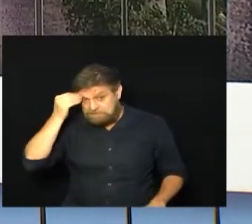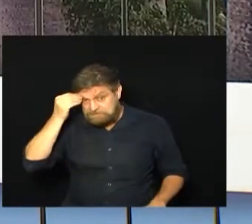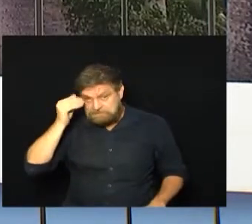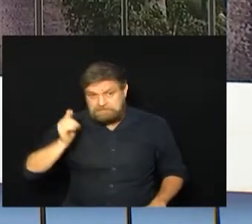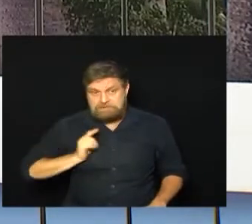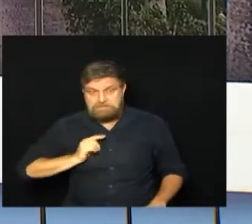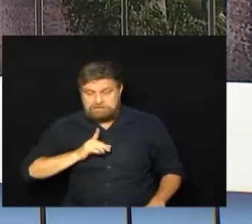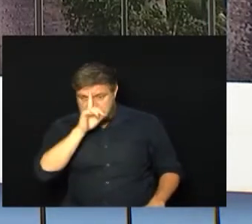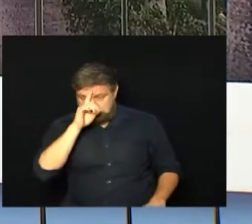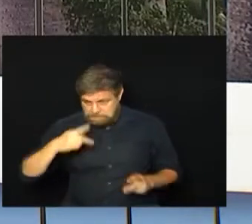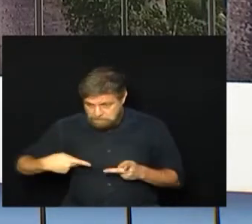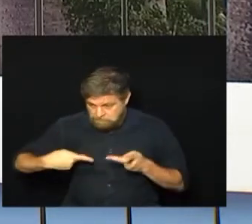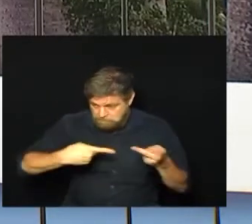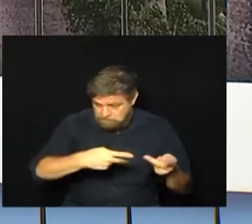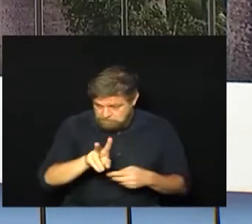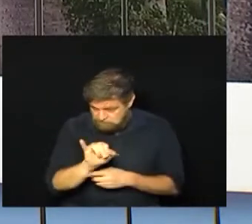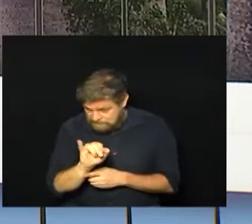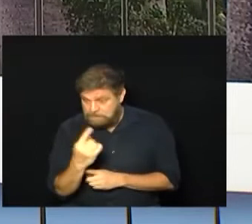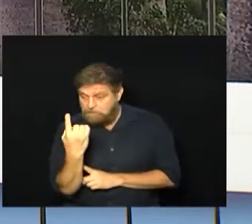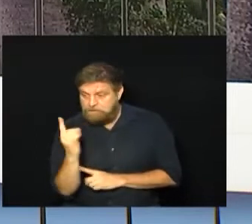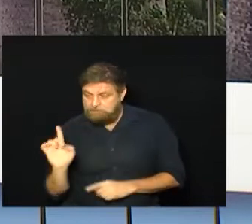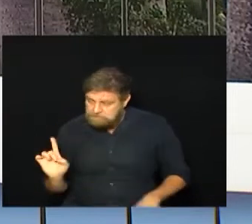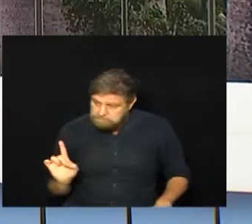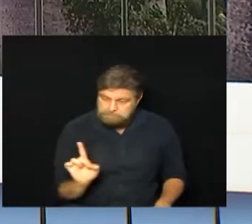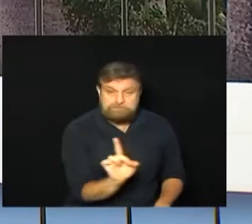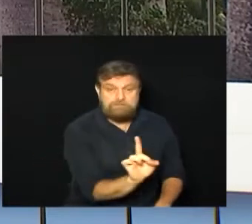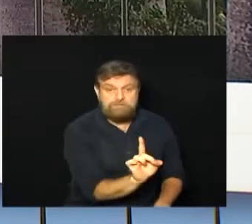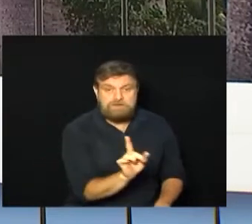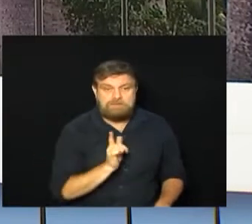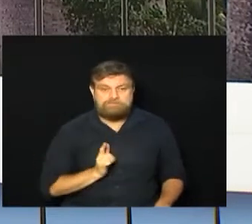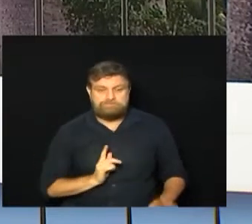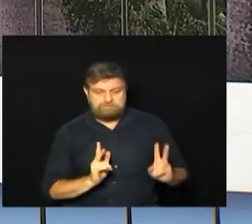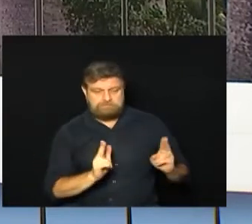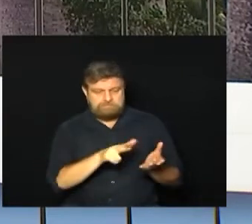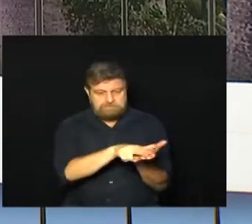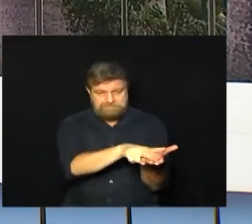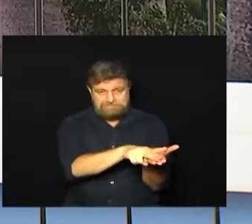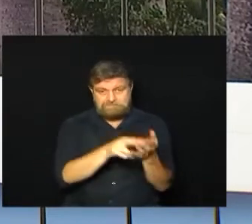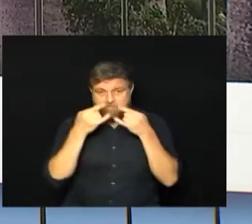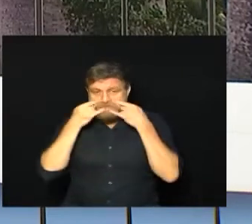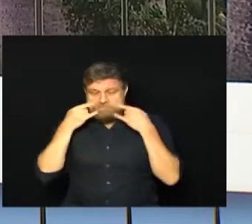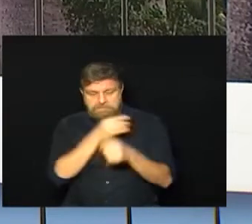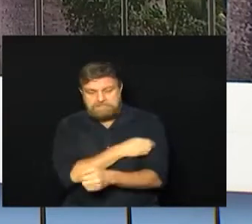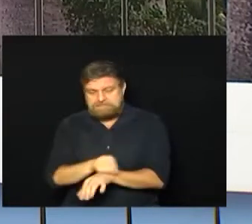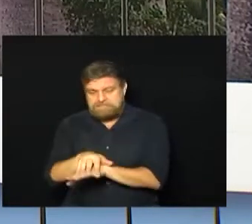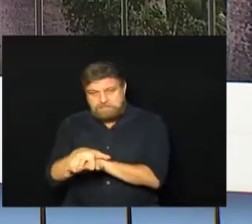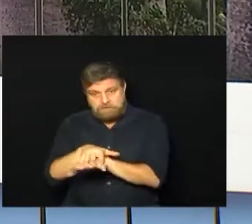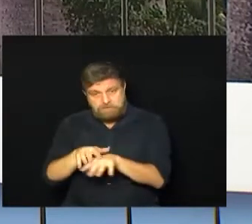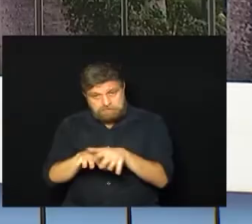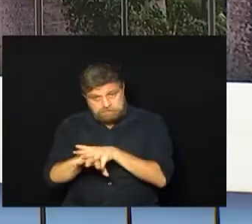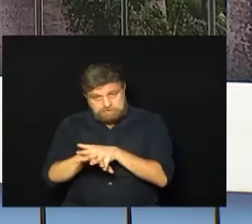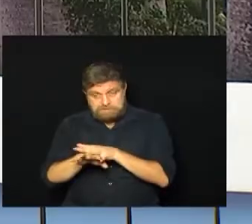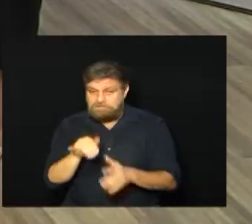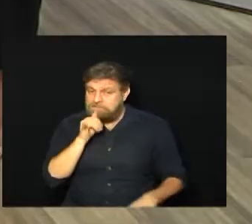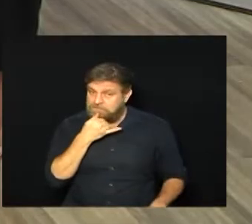vai visitar alguém, tenta ir sempre uma pessoa nesse período aí de internação. Máscara, álcool em gel na entrada e na saída.